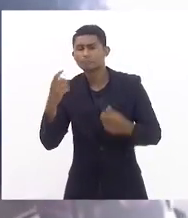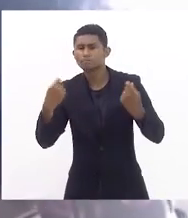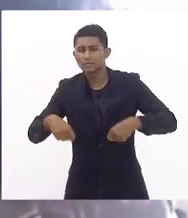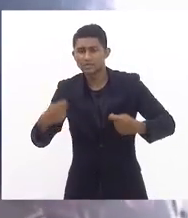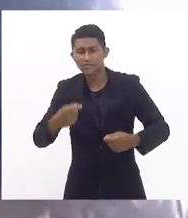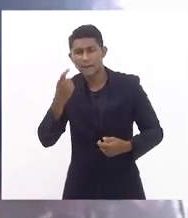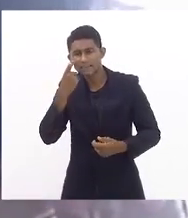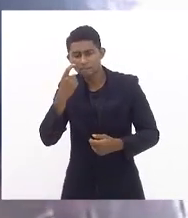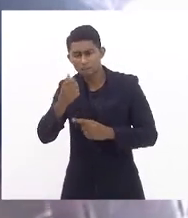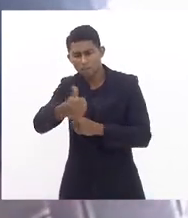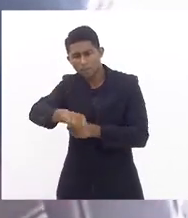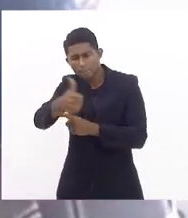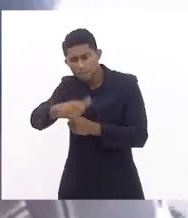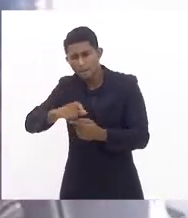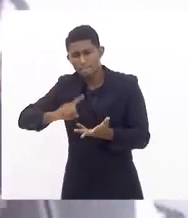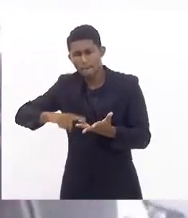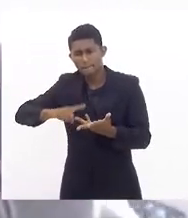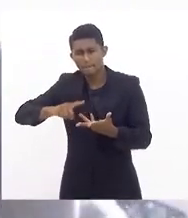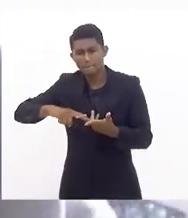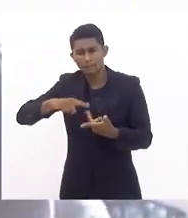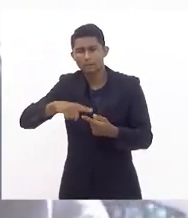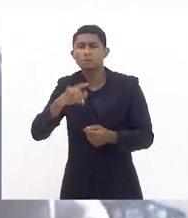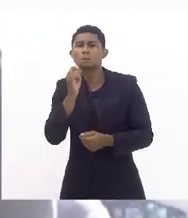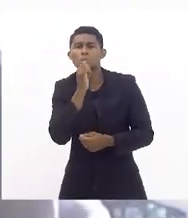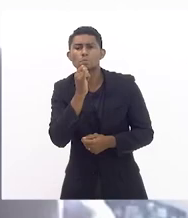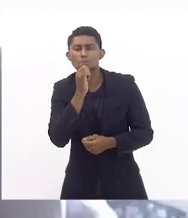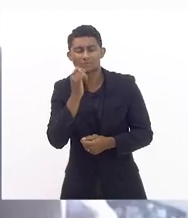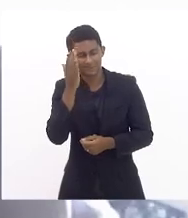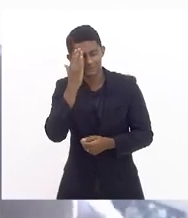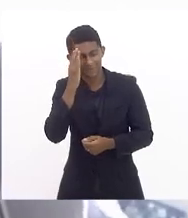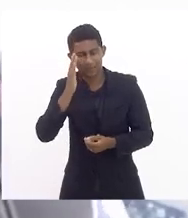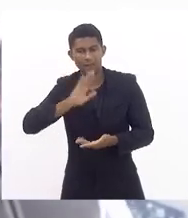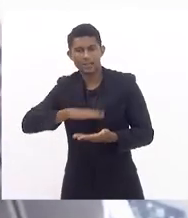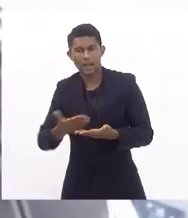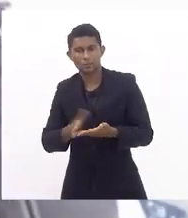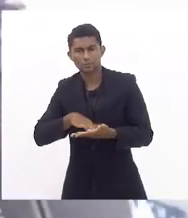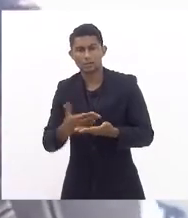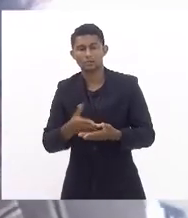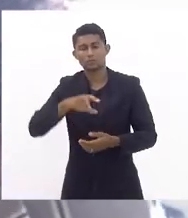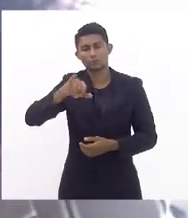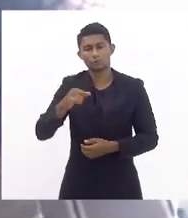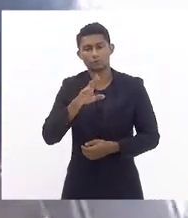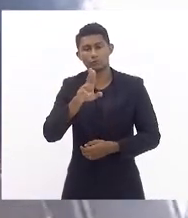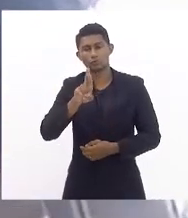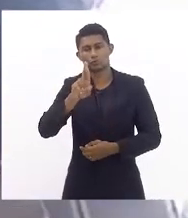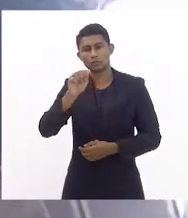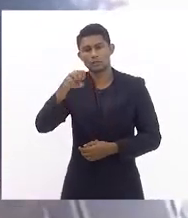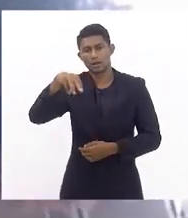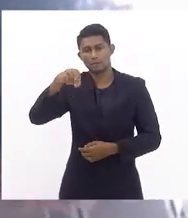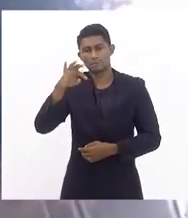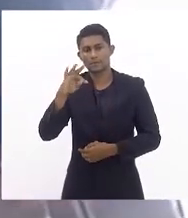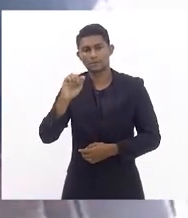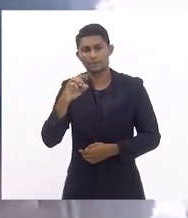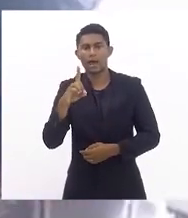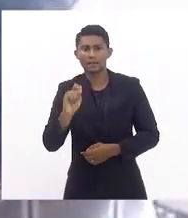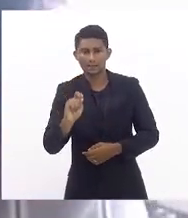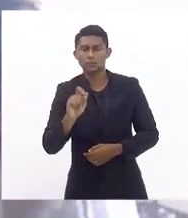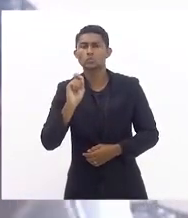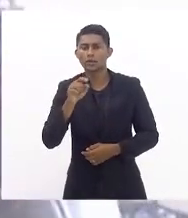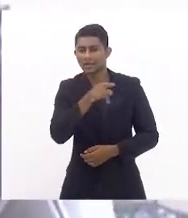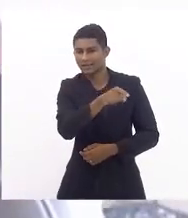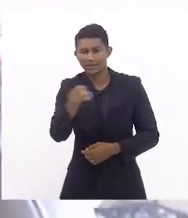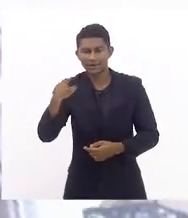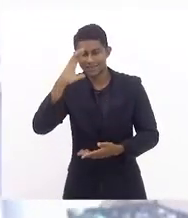dentre elas, o emolumento da tradução juramentada. Ou seja, a tradução da tese